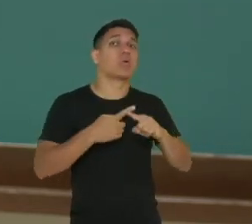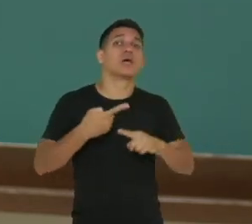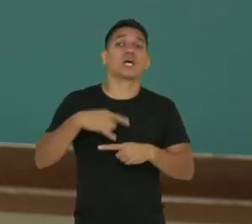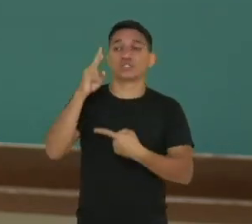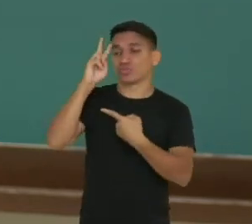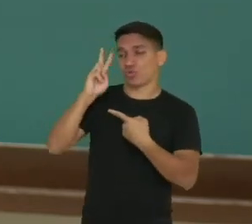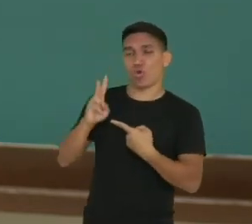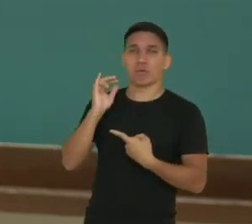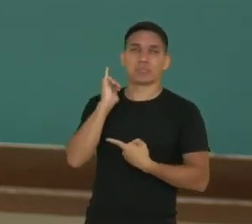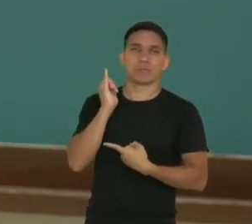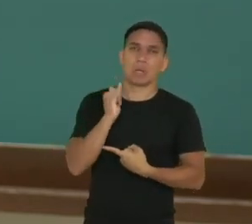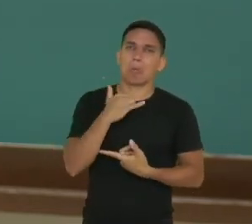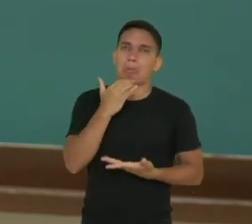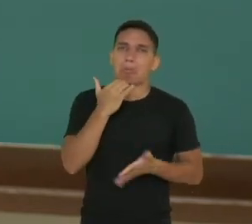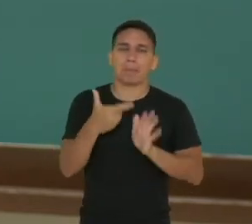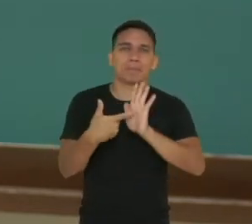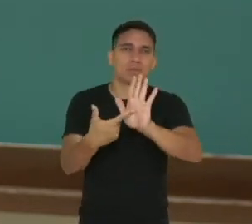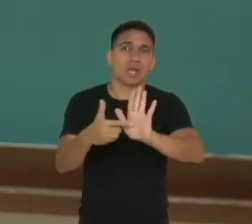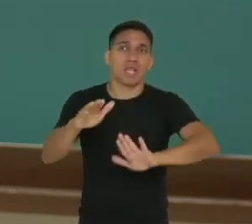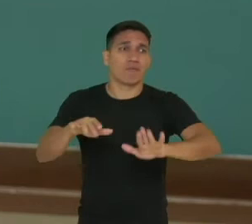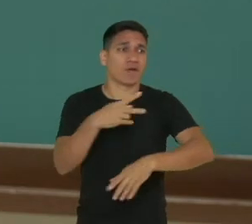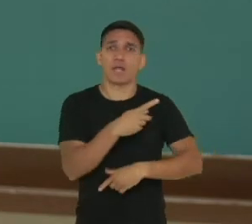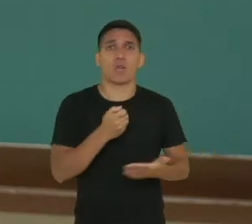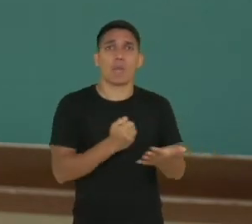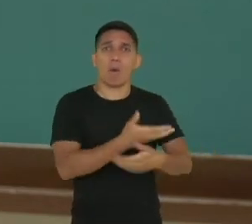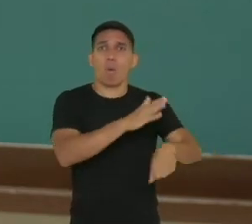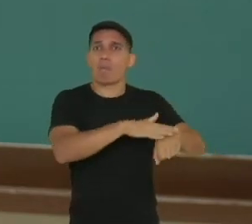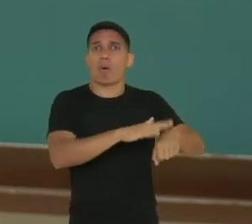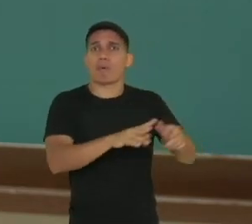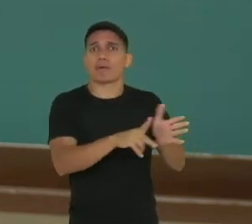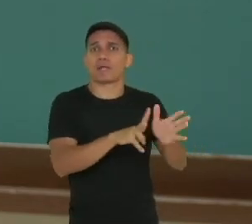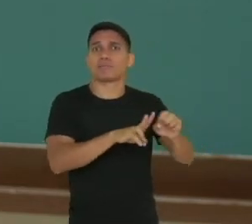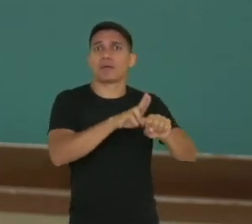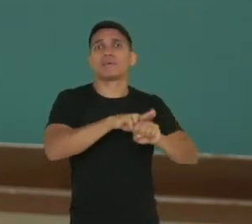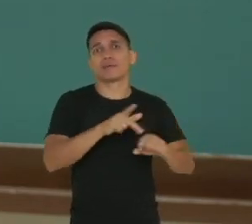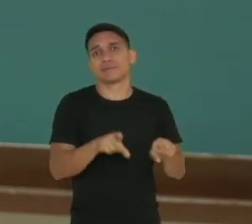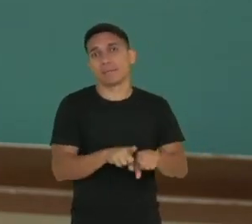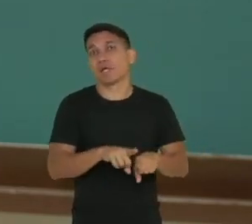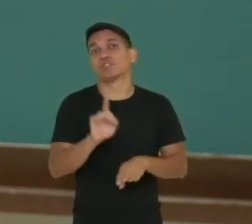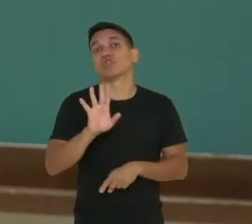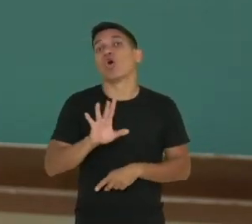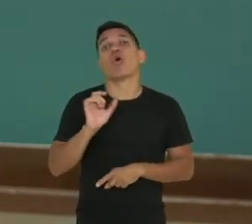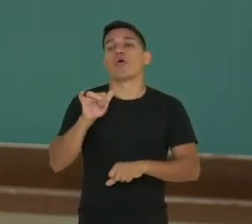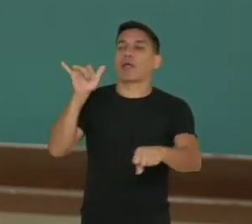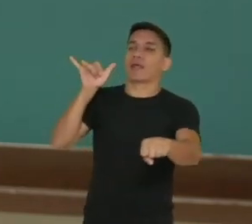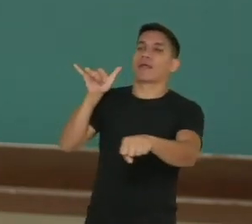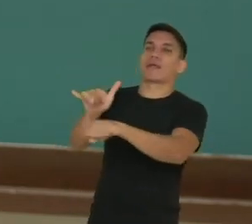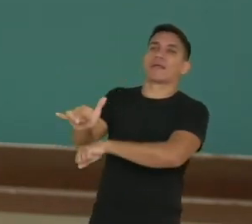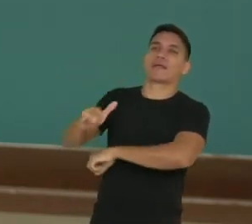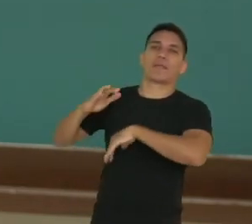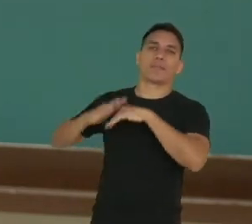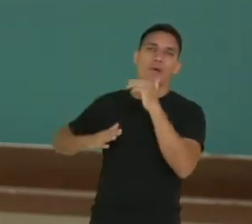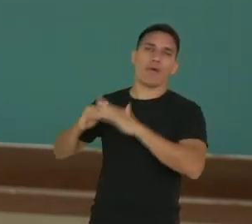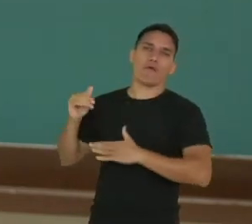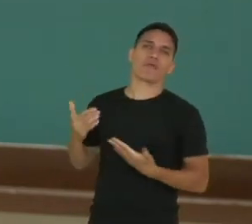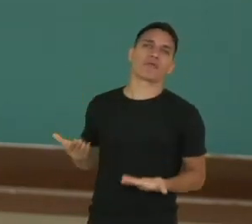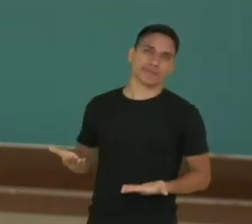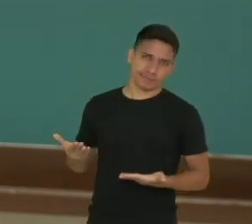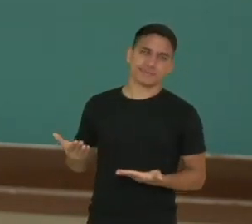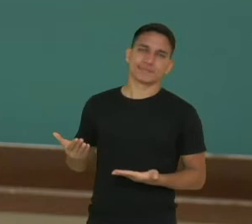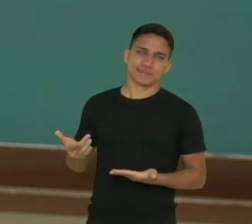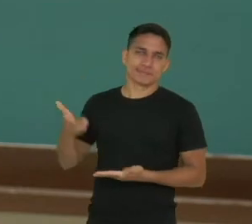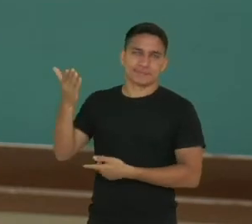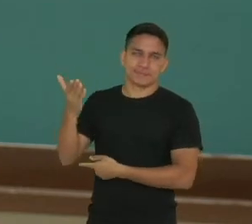revela. Pode ser que ele até nem pagou, né? O próprio corte também, né? Então aplicou um golpe, né? Enganou